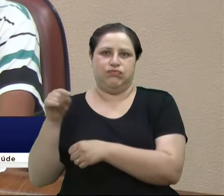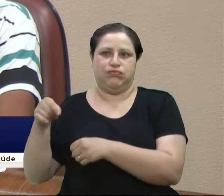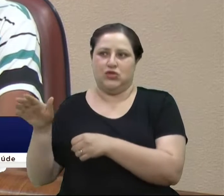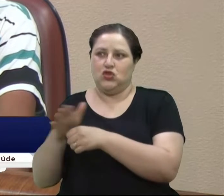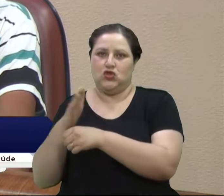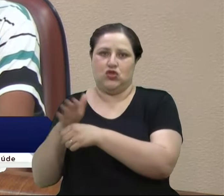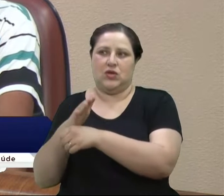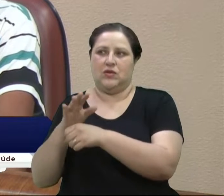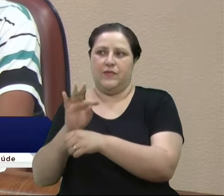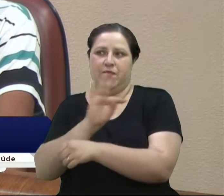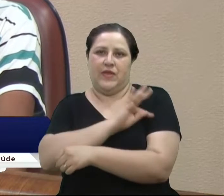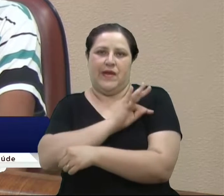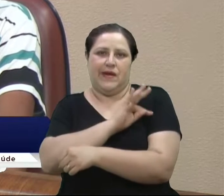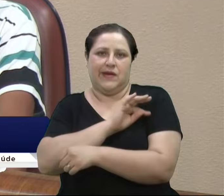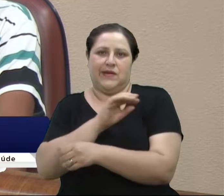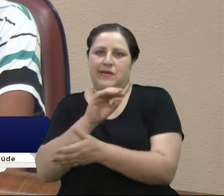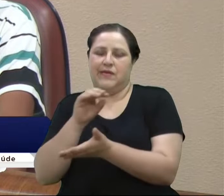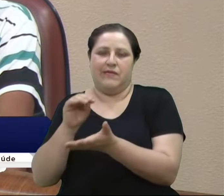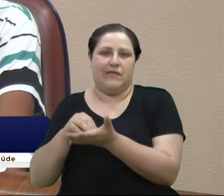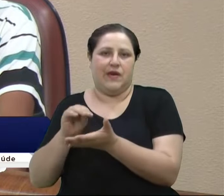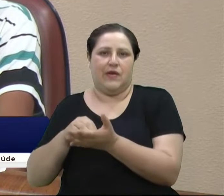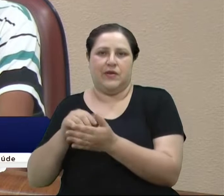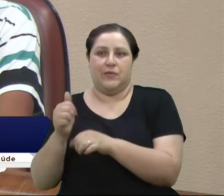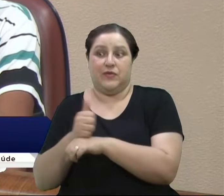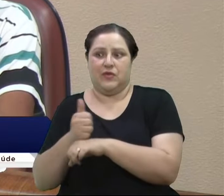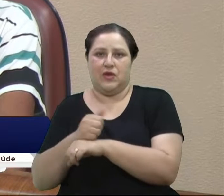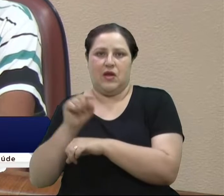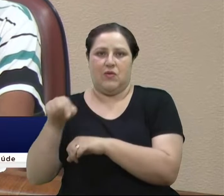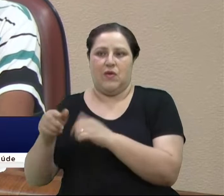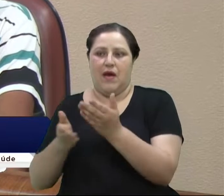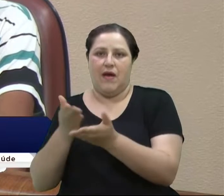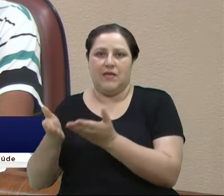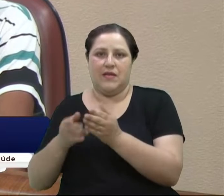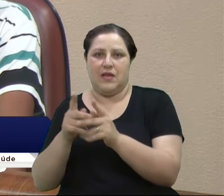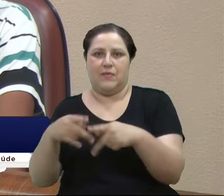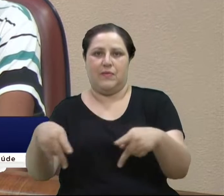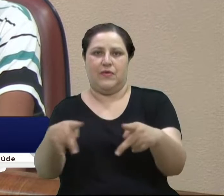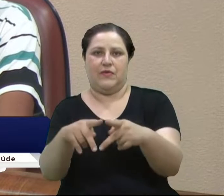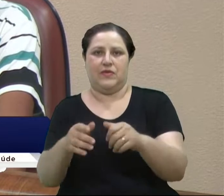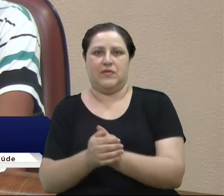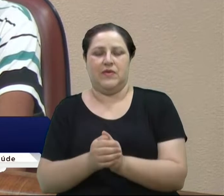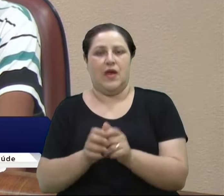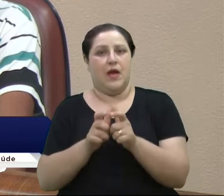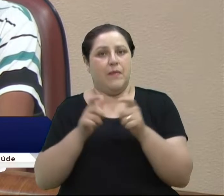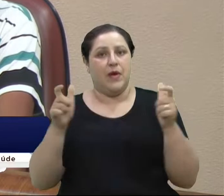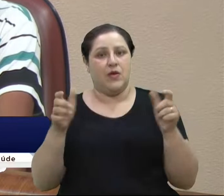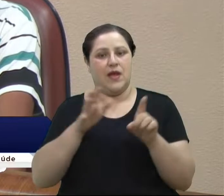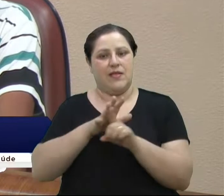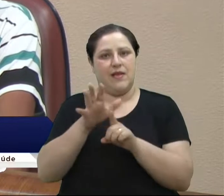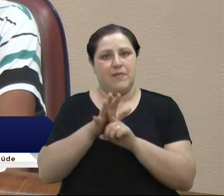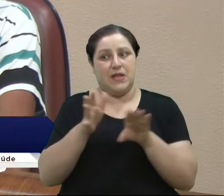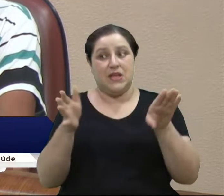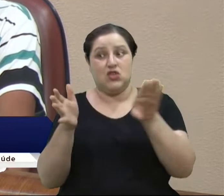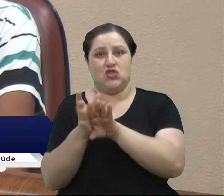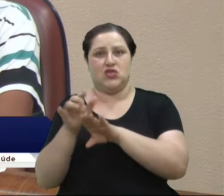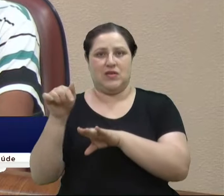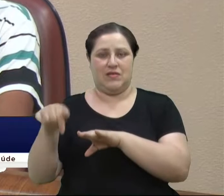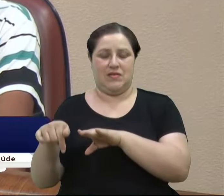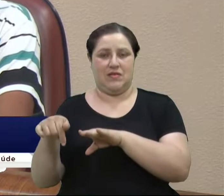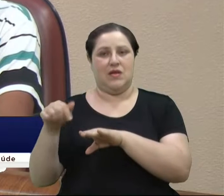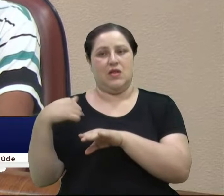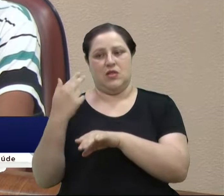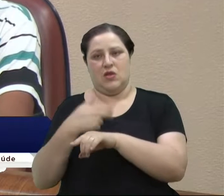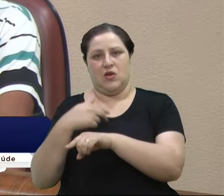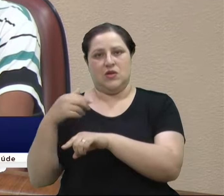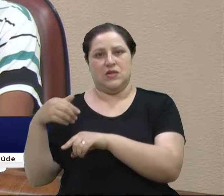capacidade técnica, né? Para atender a população. Muitas vezes, a maioria das demandas que chegam para nós, a gente encaminha para a